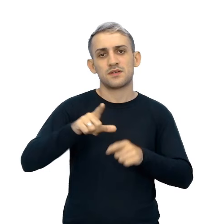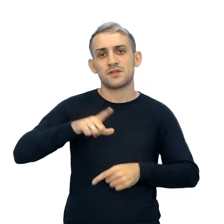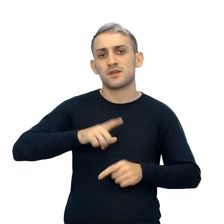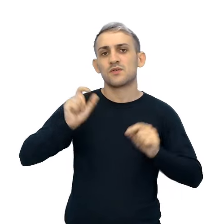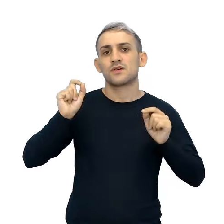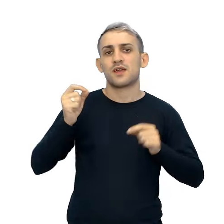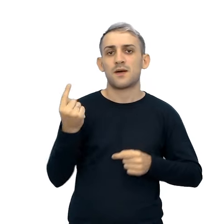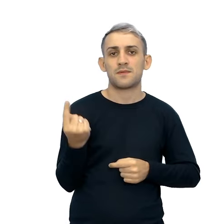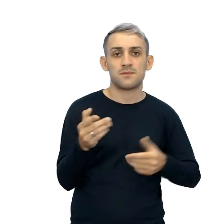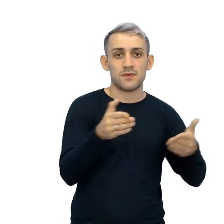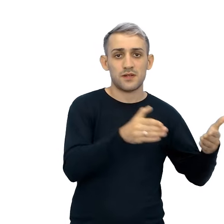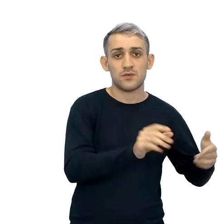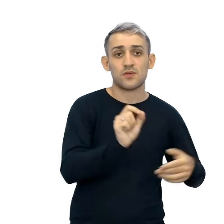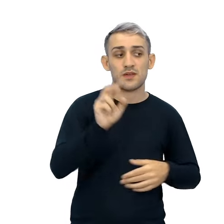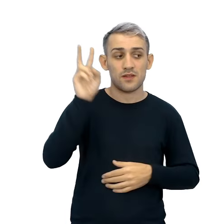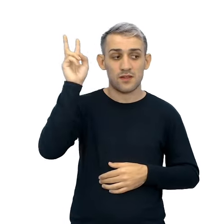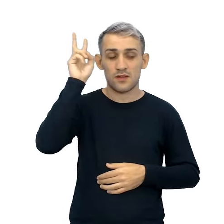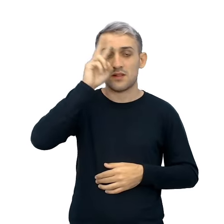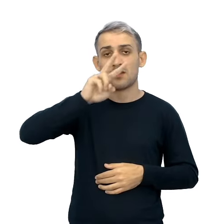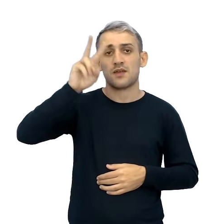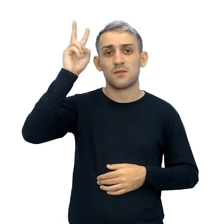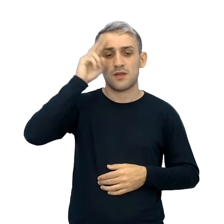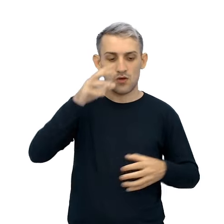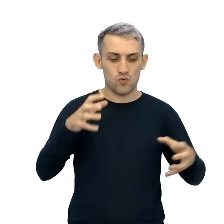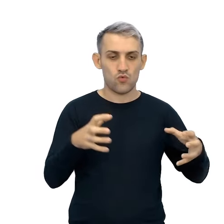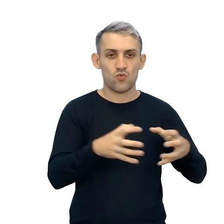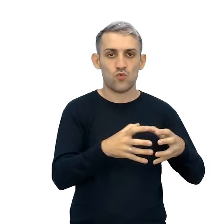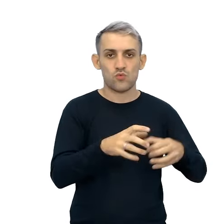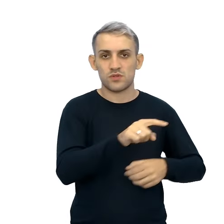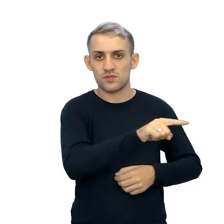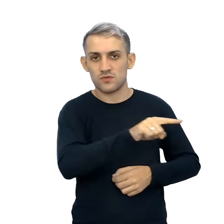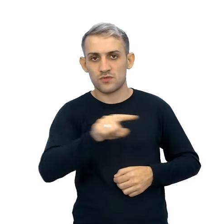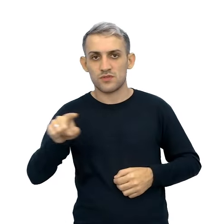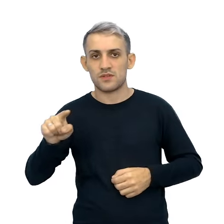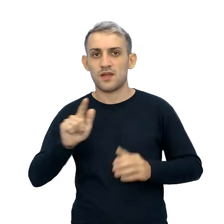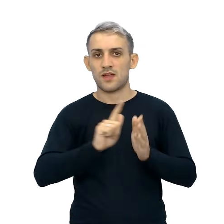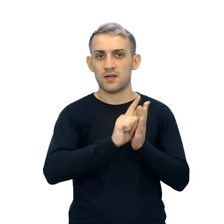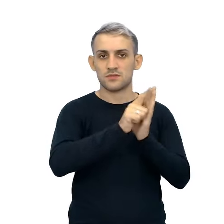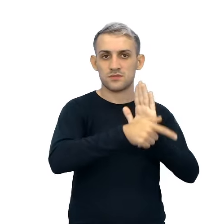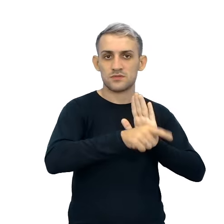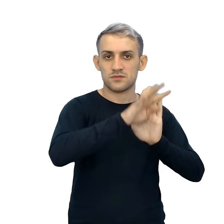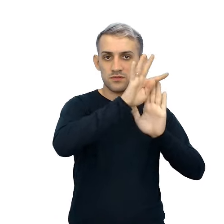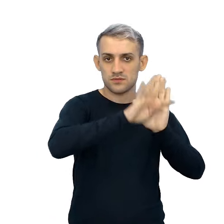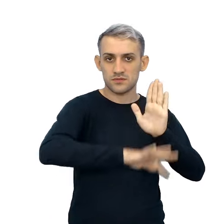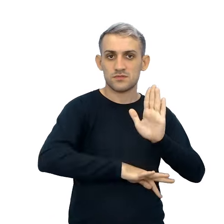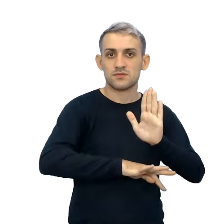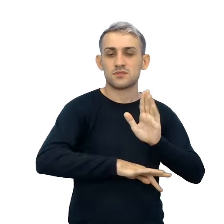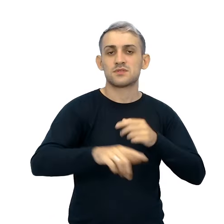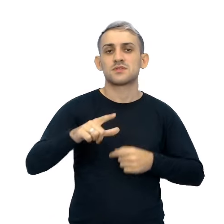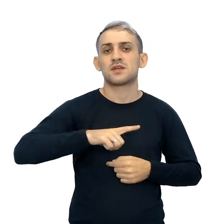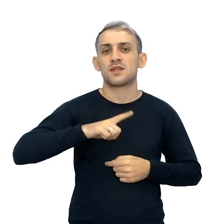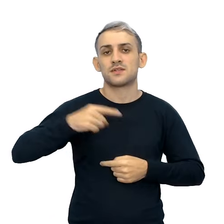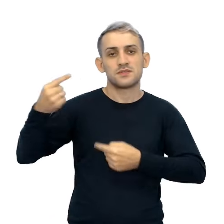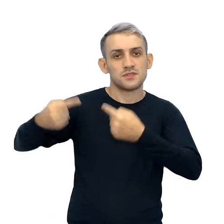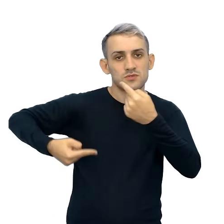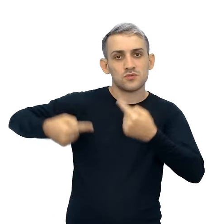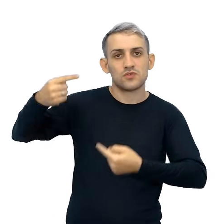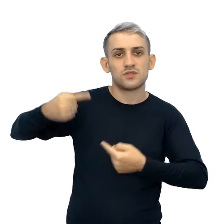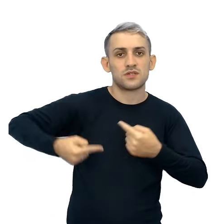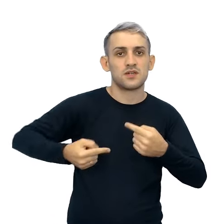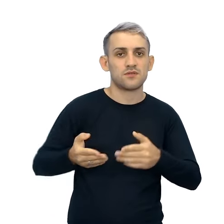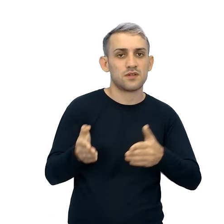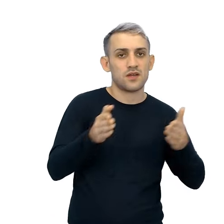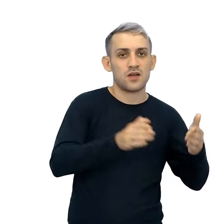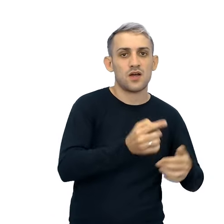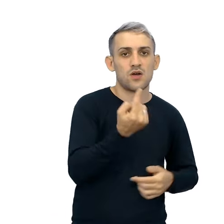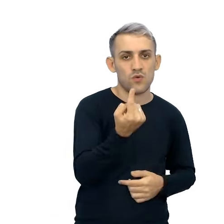primeira etapa seria rememorar aí no grupo de vocês essa noção de gênero textual que foi discutida tanto na parte 1